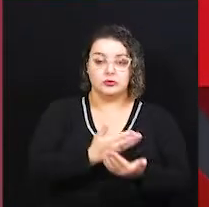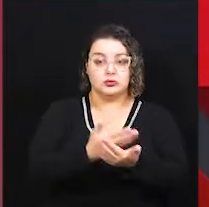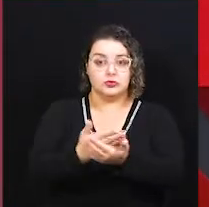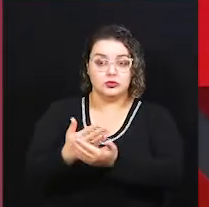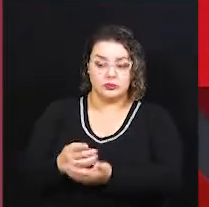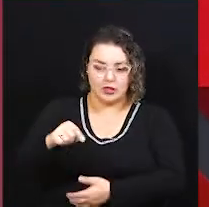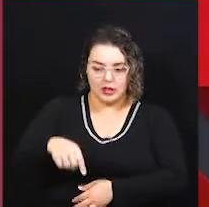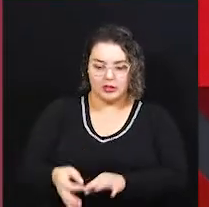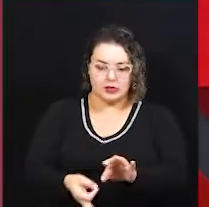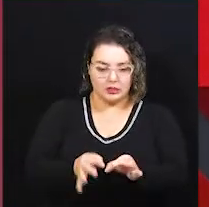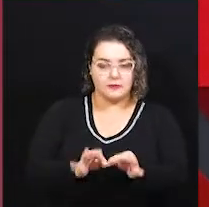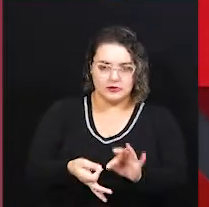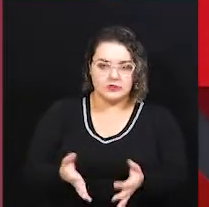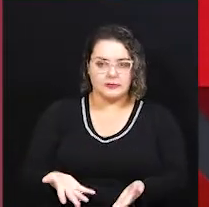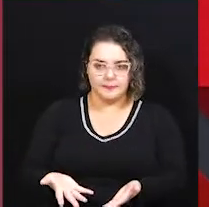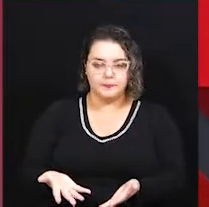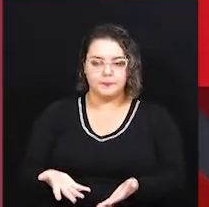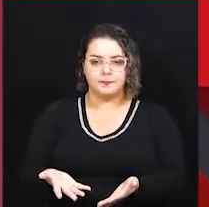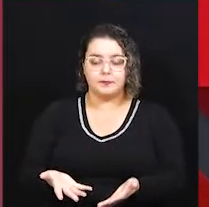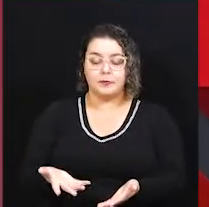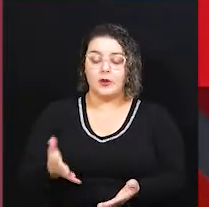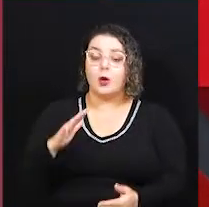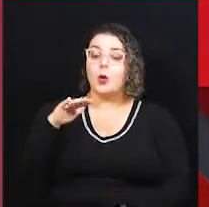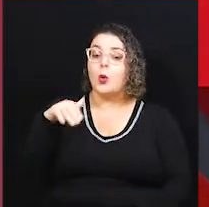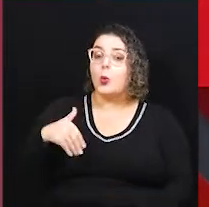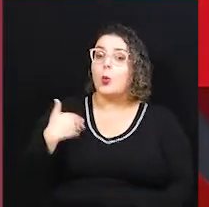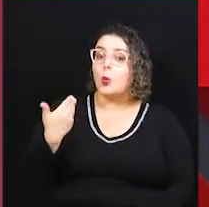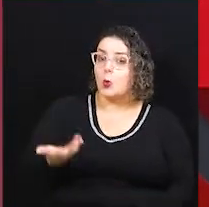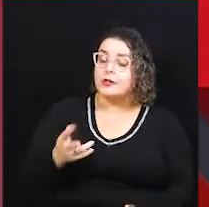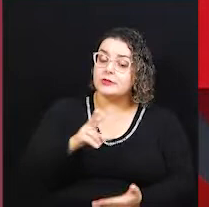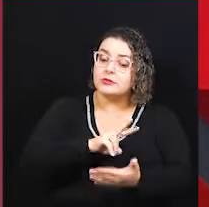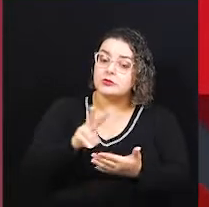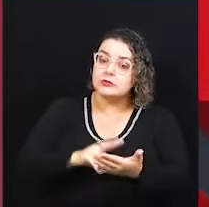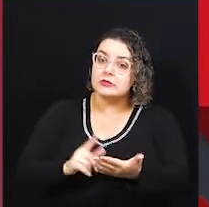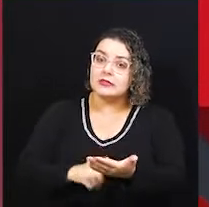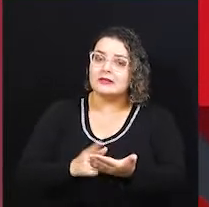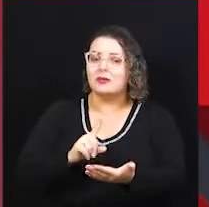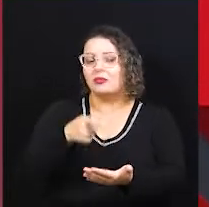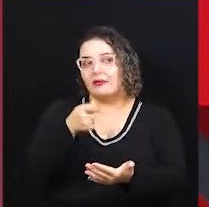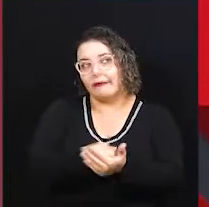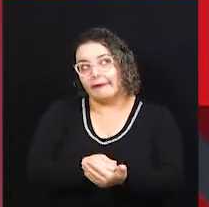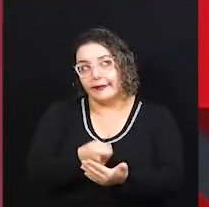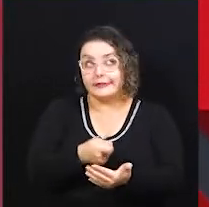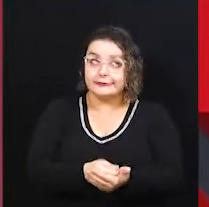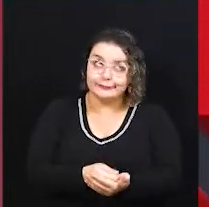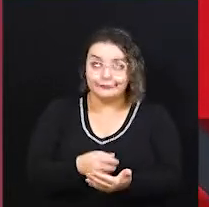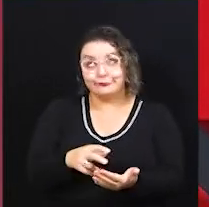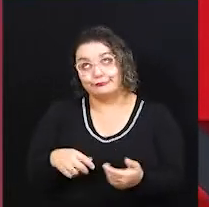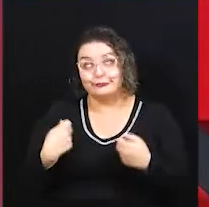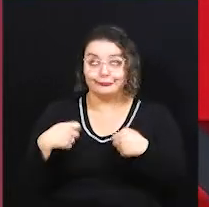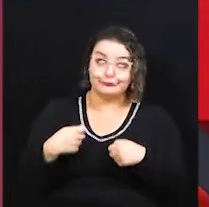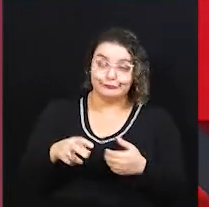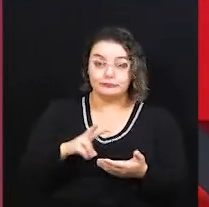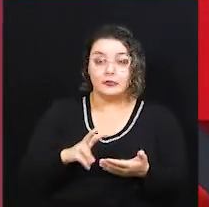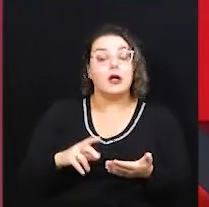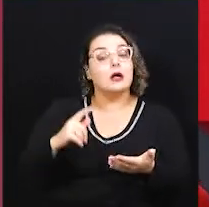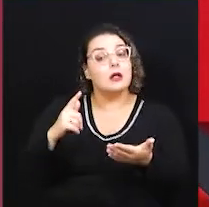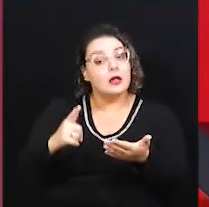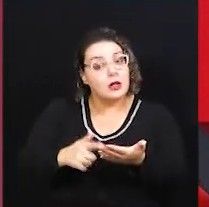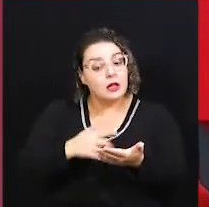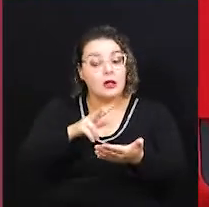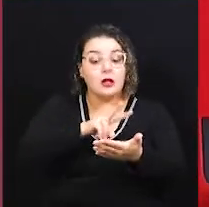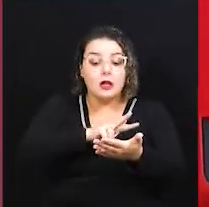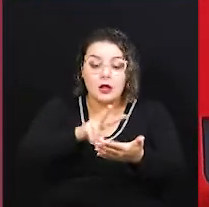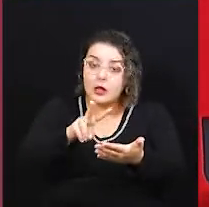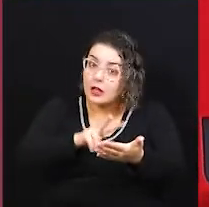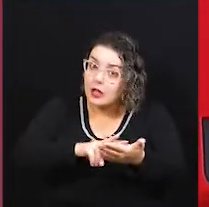estudantes aqui da oficina, eu sempre falo com eles para quando ler a obra, não ler por obrigação. Para ele ler a